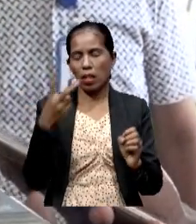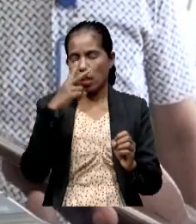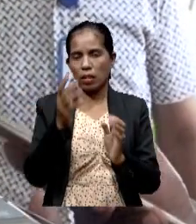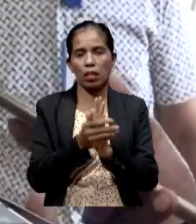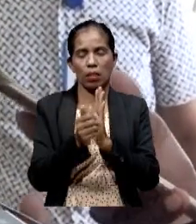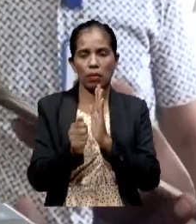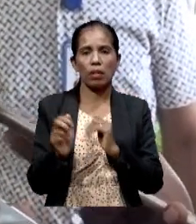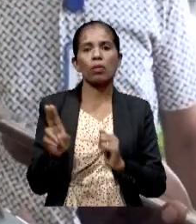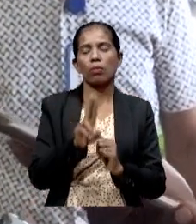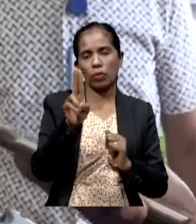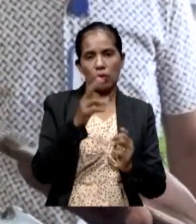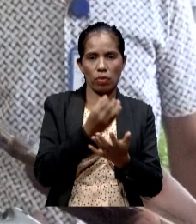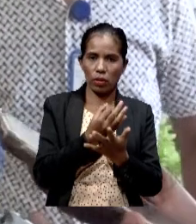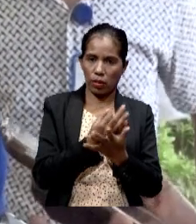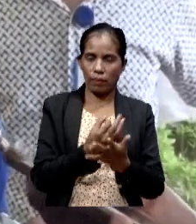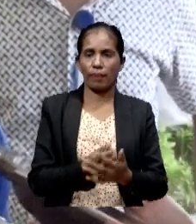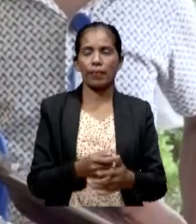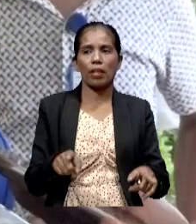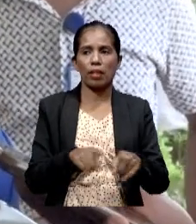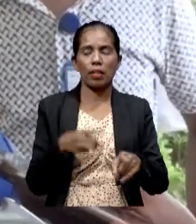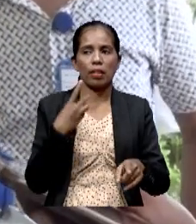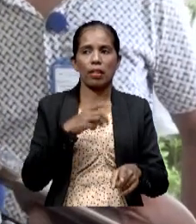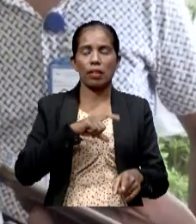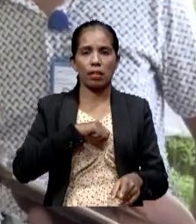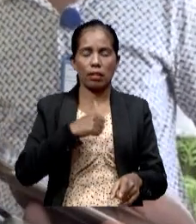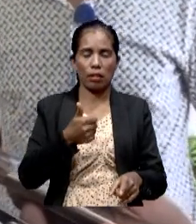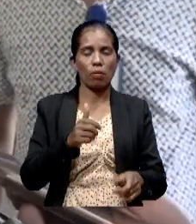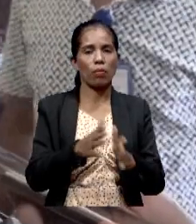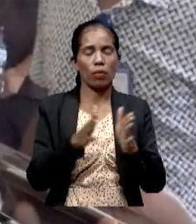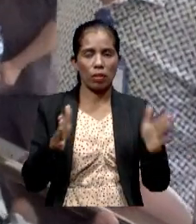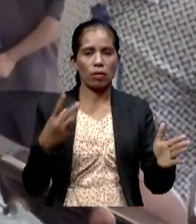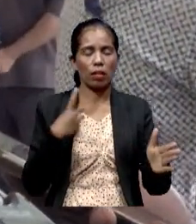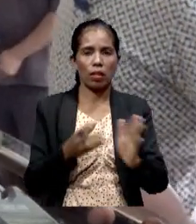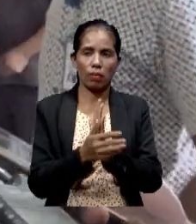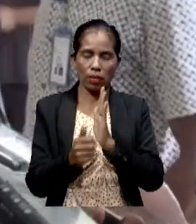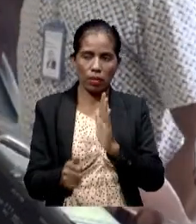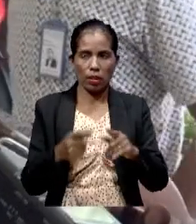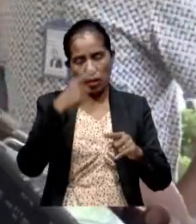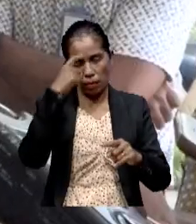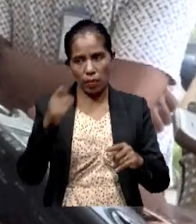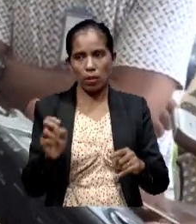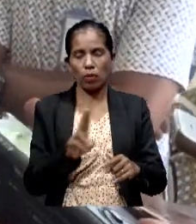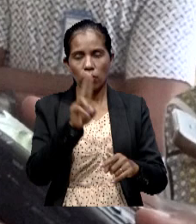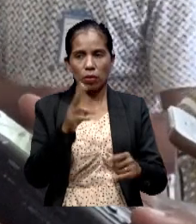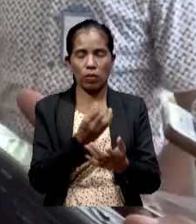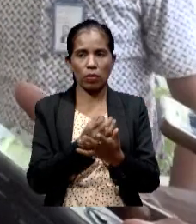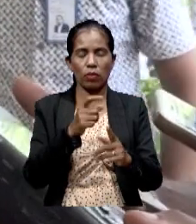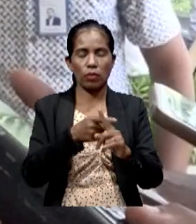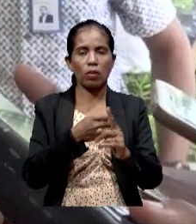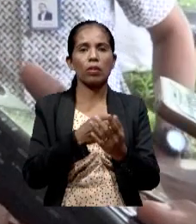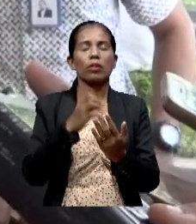tu executa, né? Nesan ite ni ambisaun bot liu ti teni kapasidade tamanema execusaun ne to on fulan zuilu